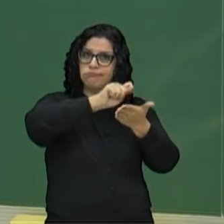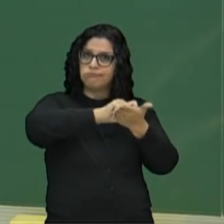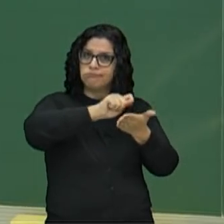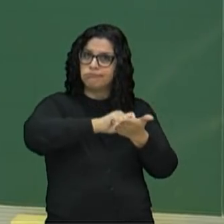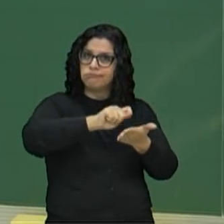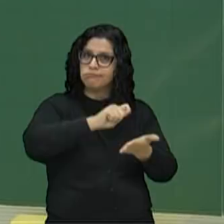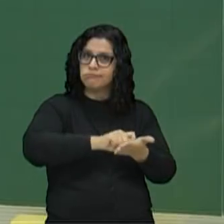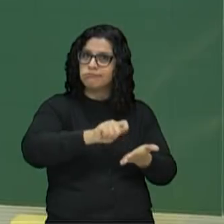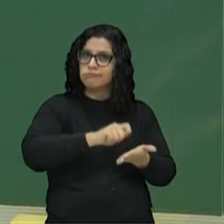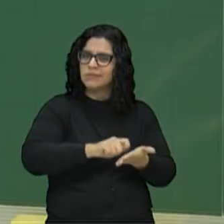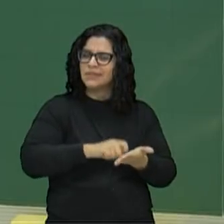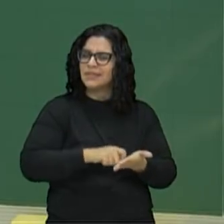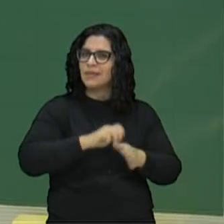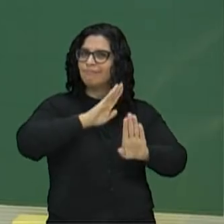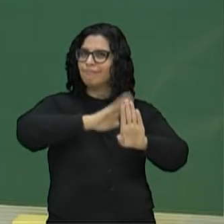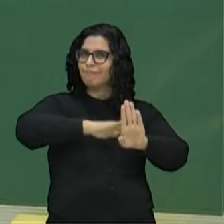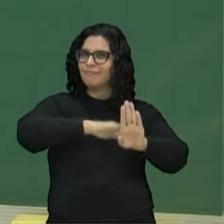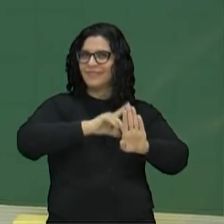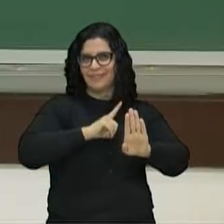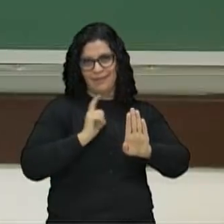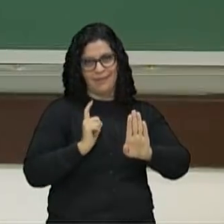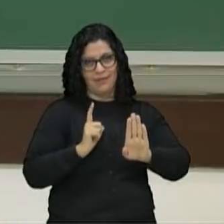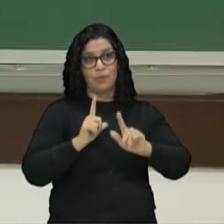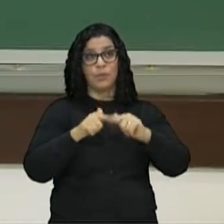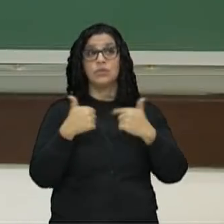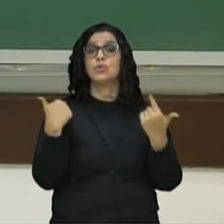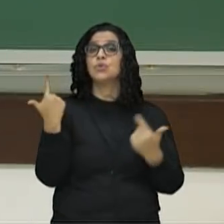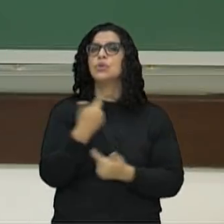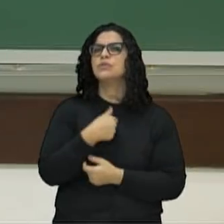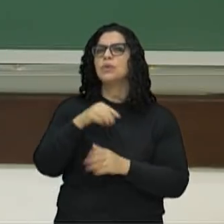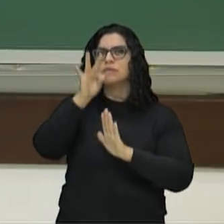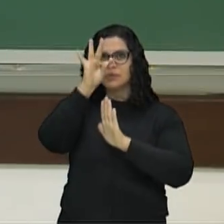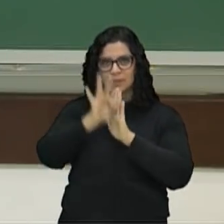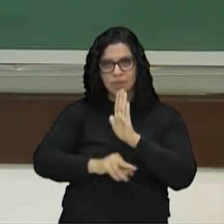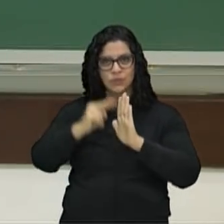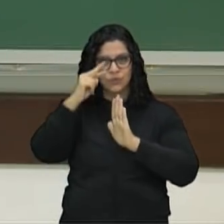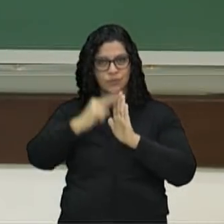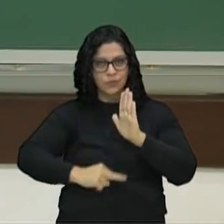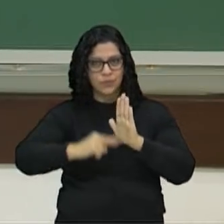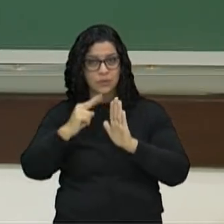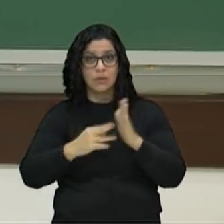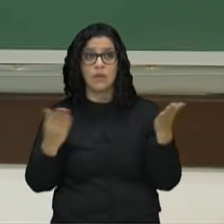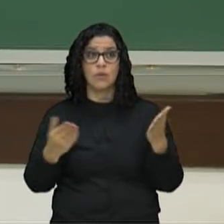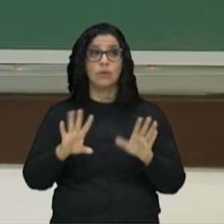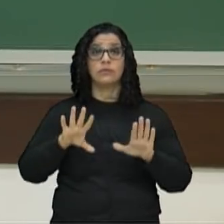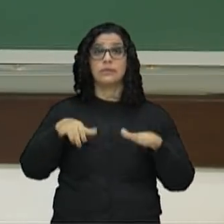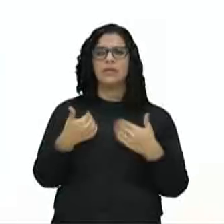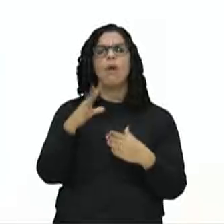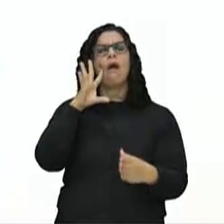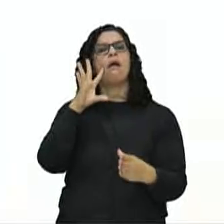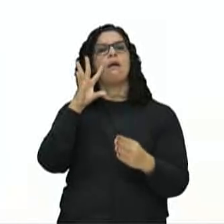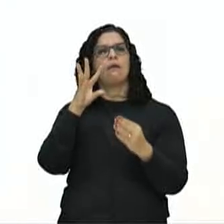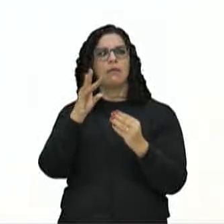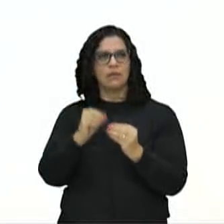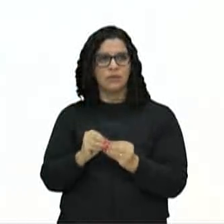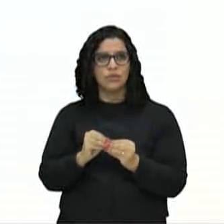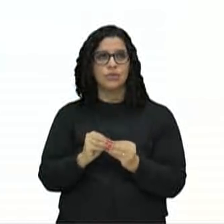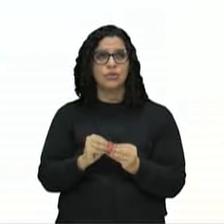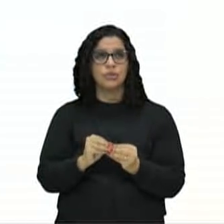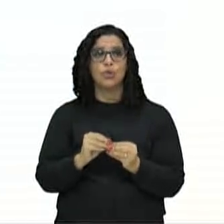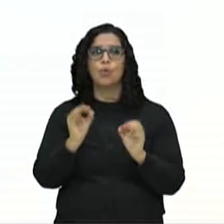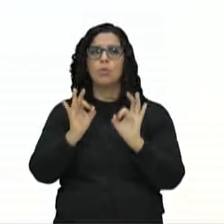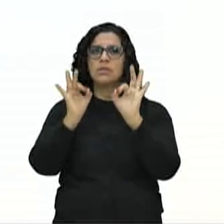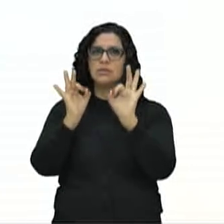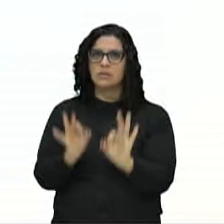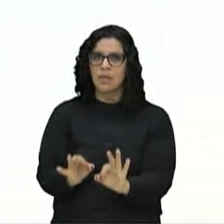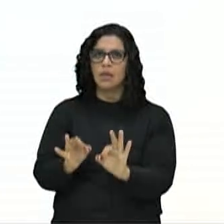com uma intenção. Então vamos lá para esse texto. Só então compreendi quanto eram